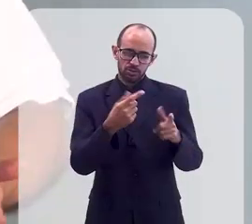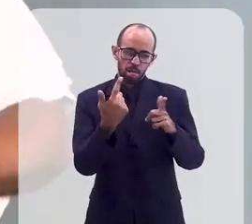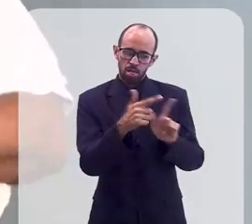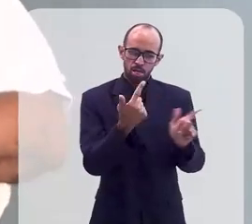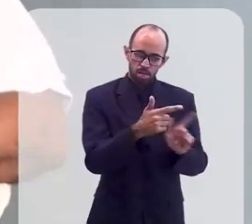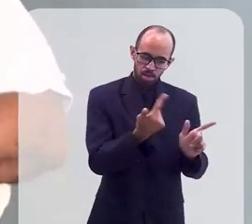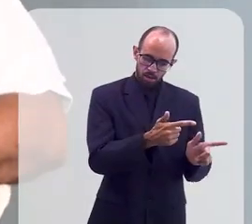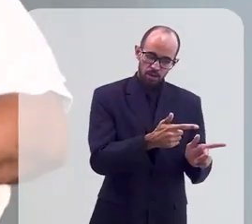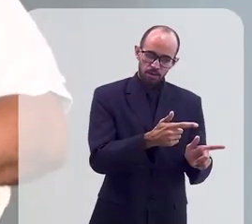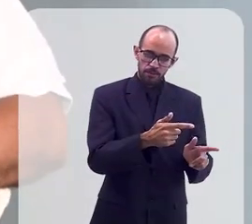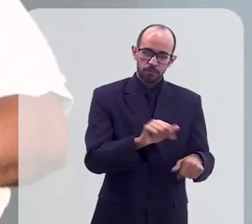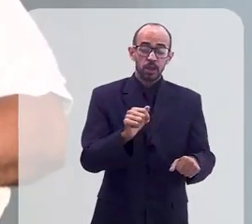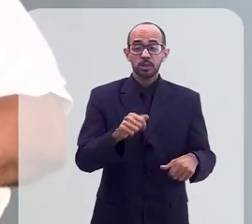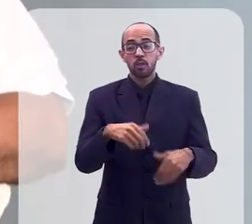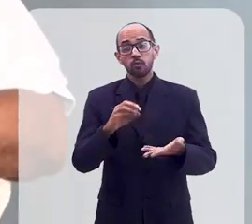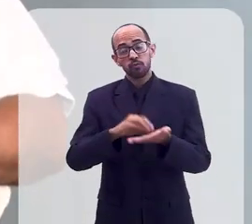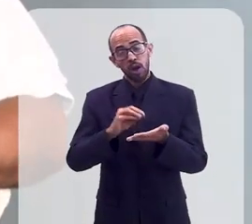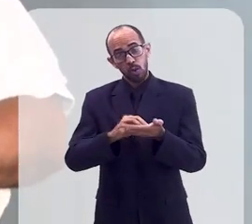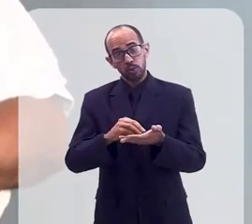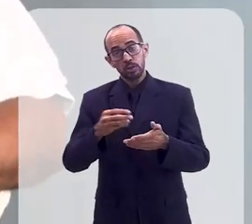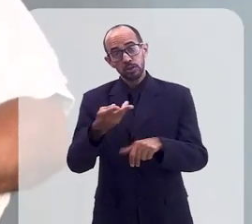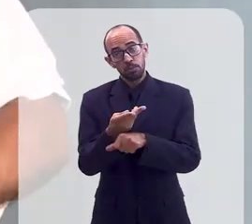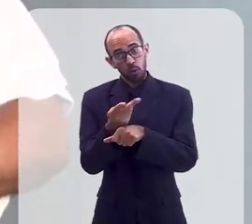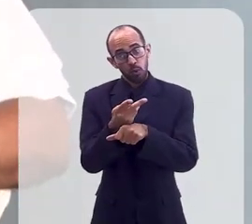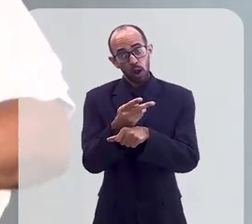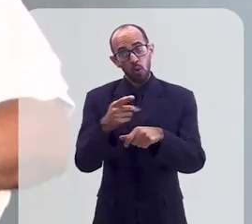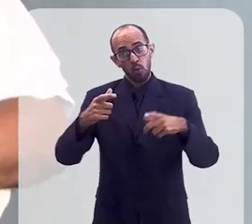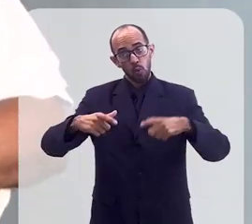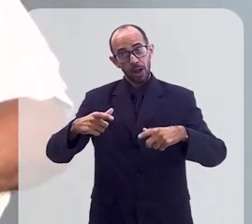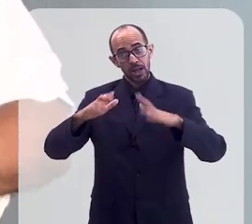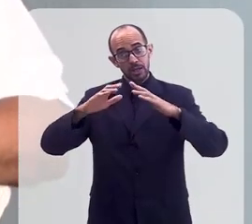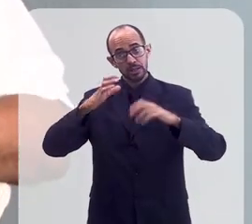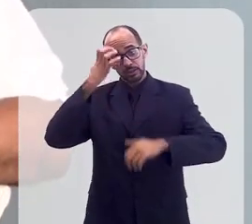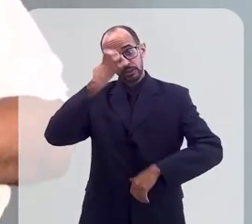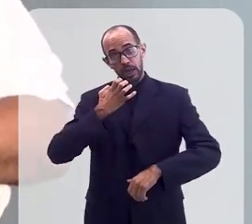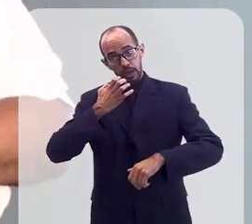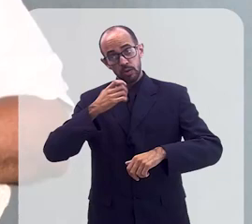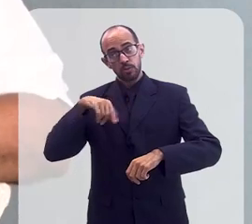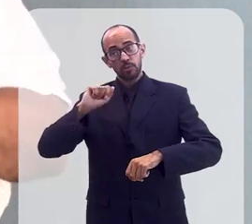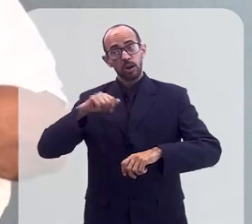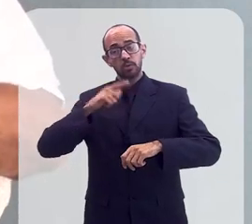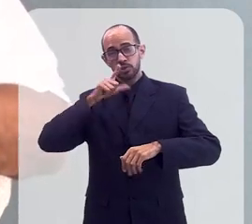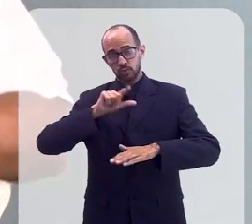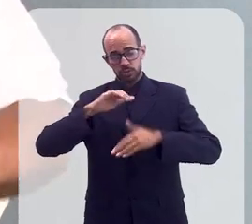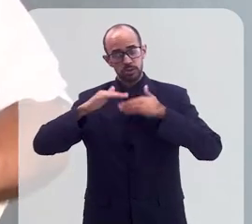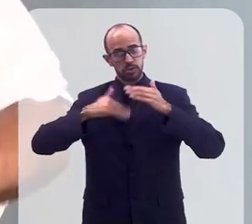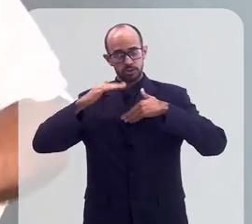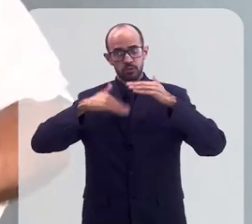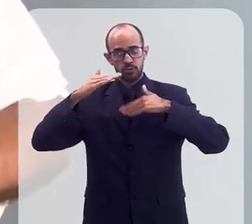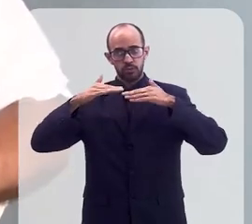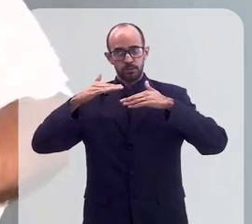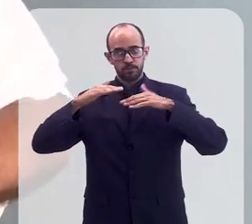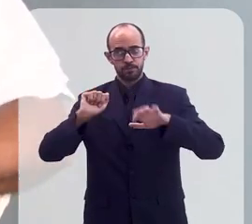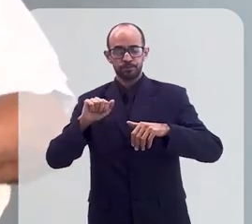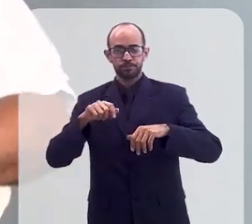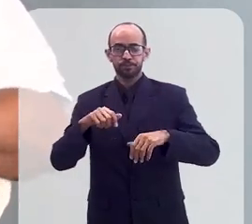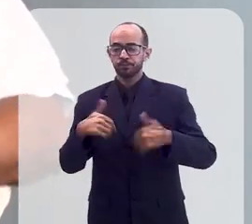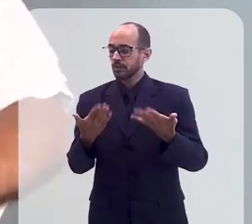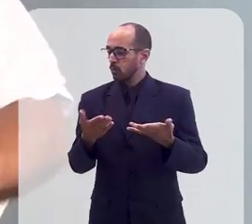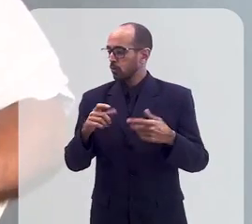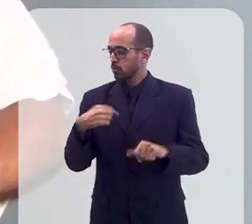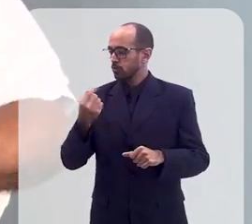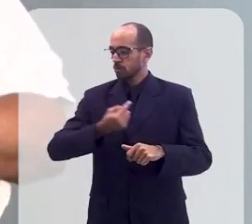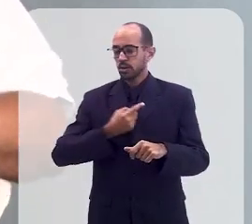preparada, não foi doutrinada, não procurou um lugar sério para que aquilo pudesse ser desenvolvido. A gente costuma